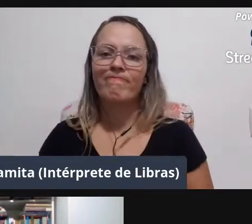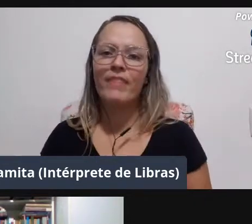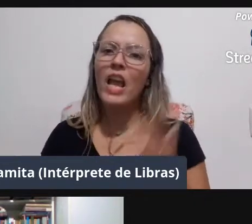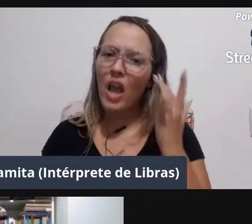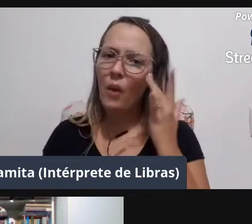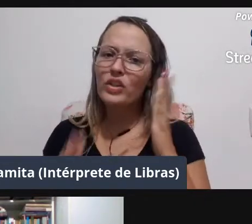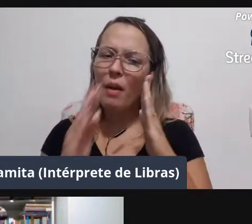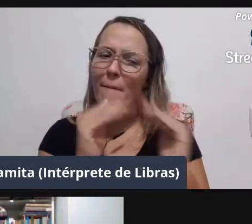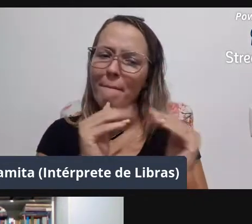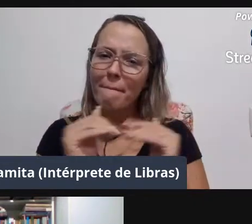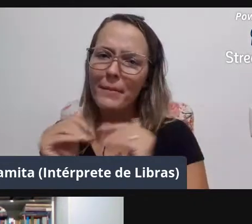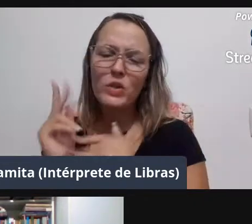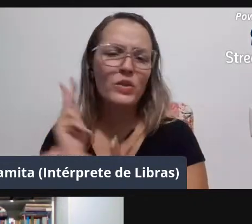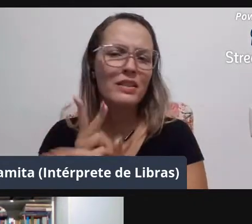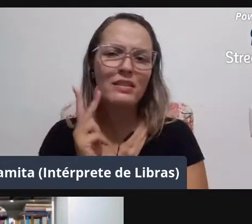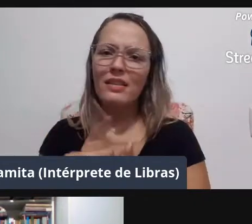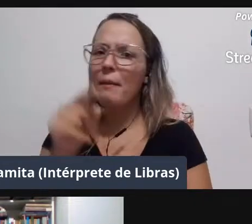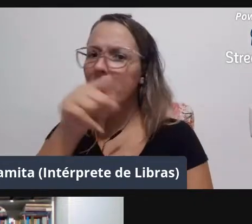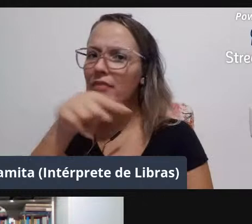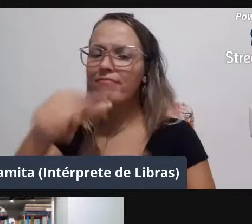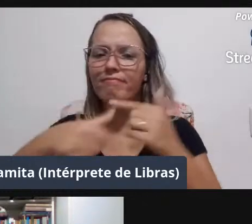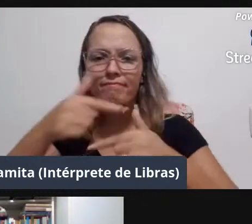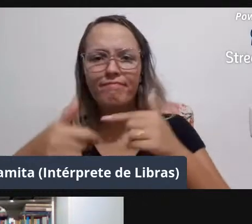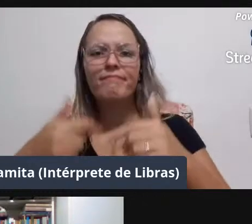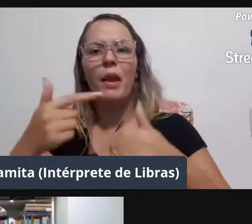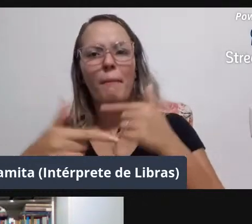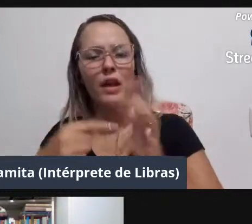peço, né, e falo e trabalho para isso.